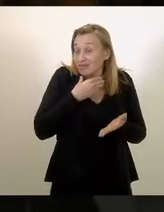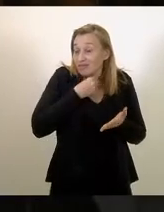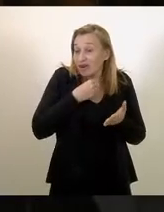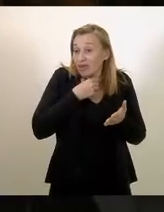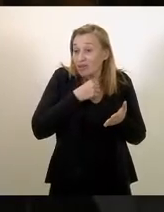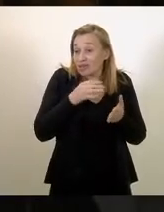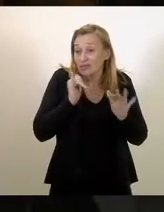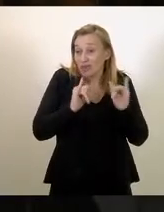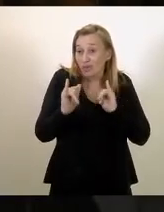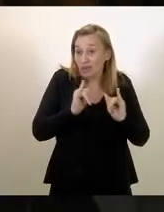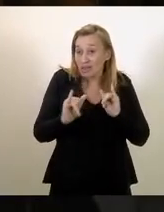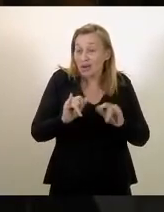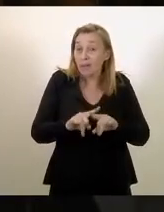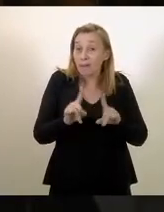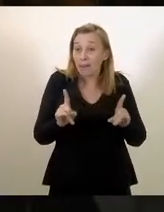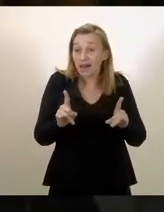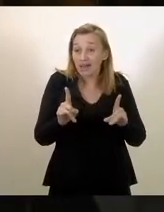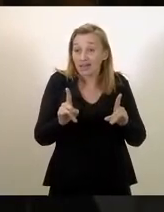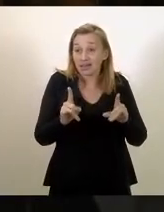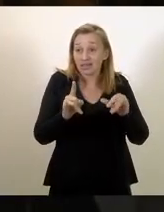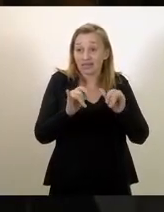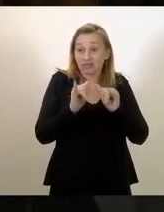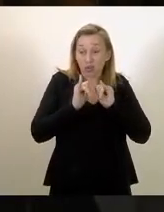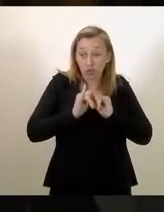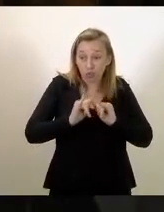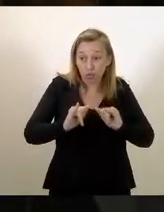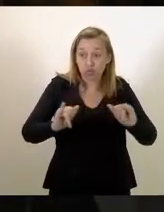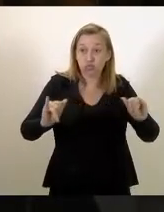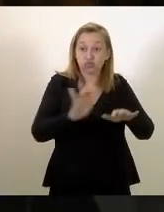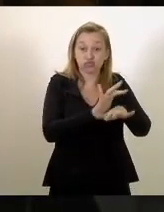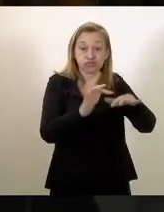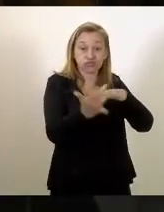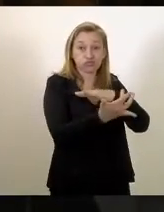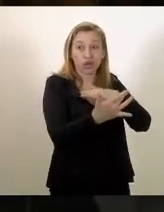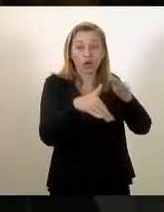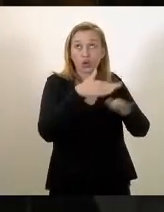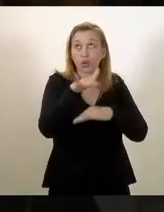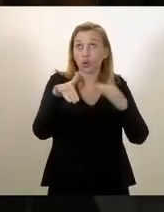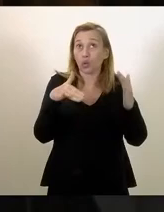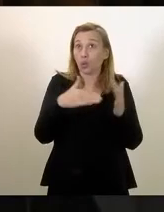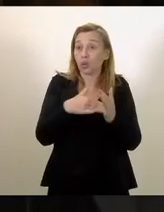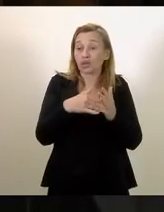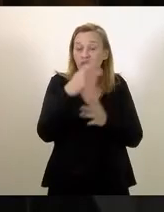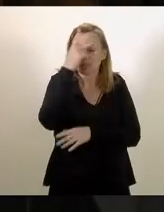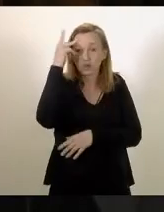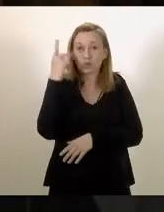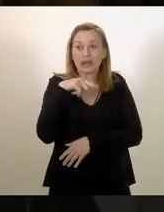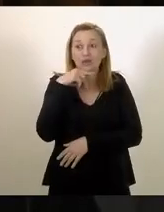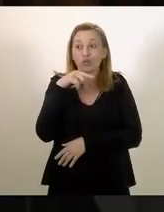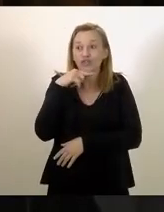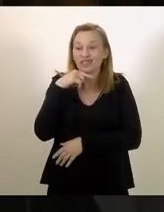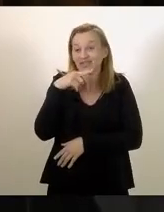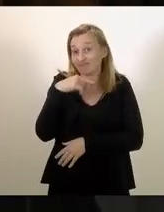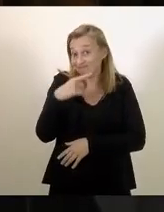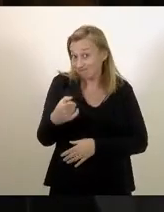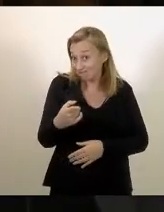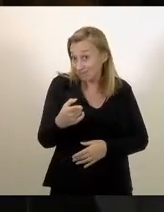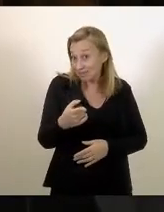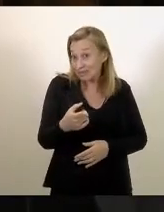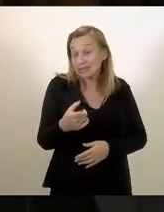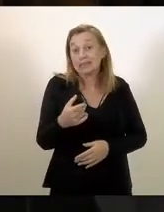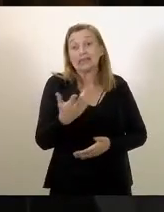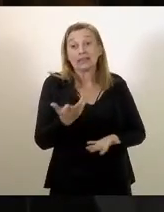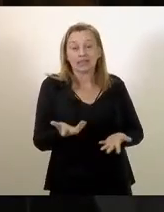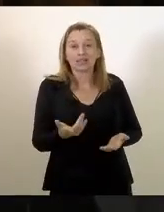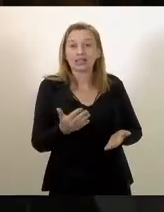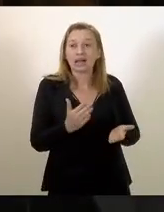mas vira notícia da mídia e fica todo mundo na dúvida será que a